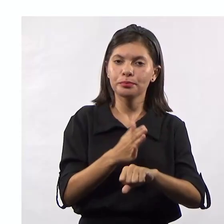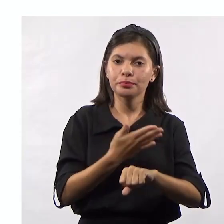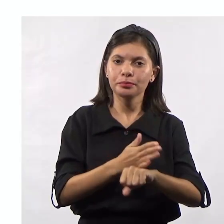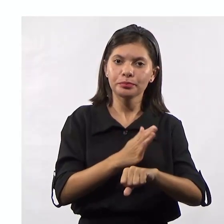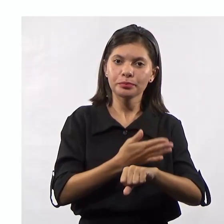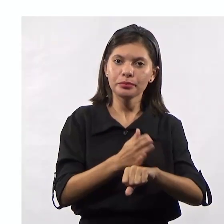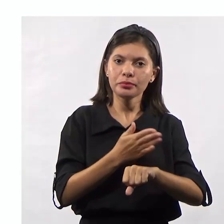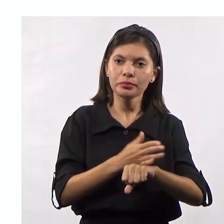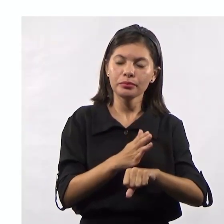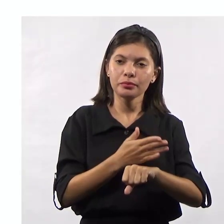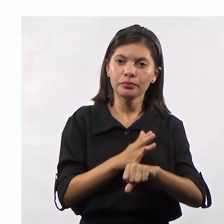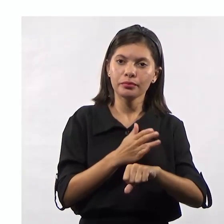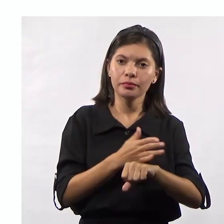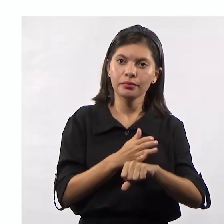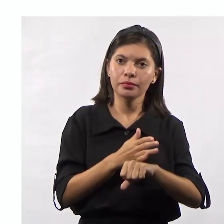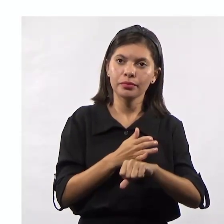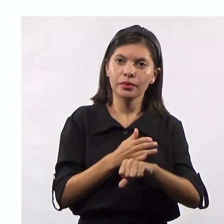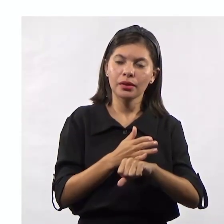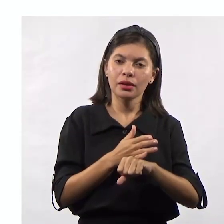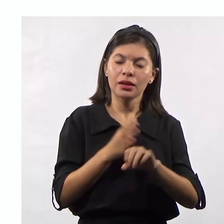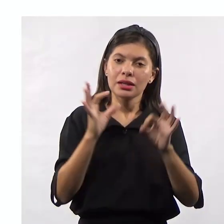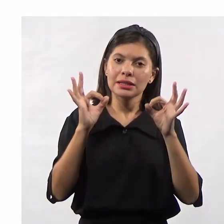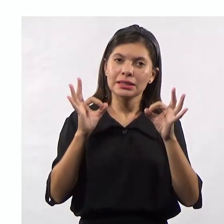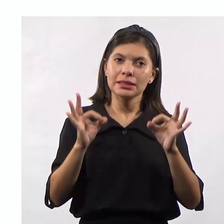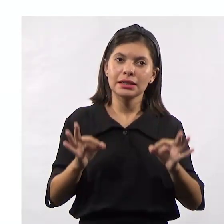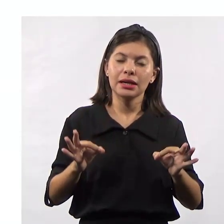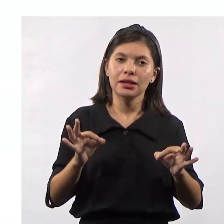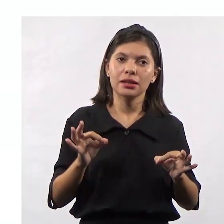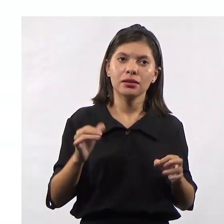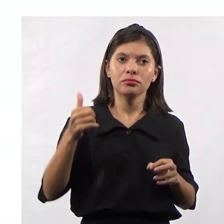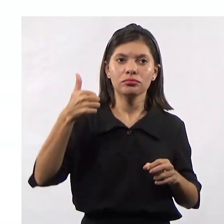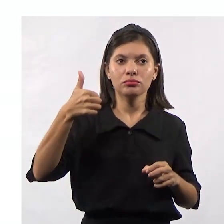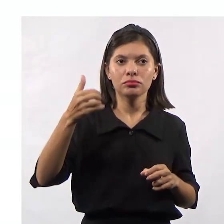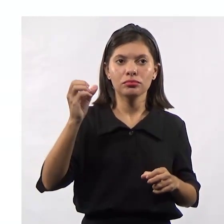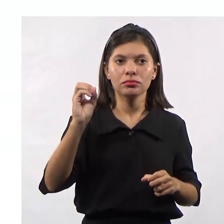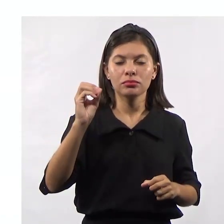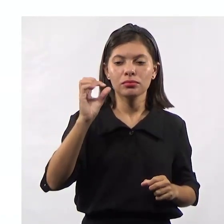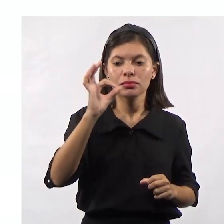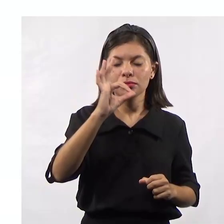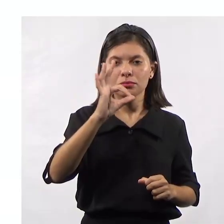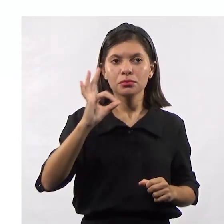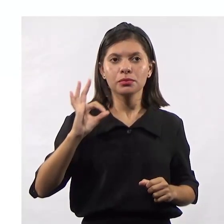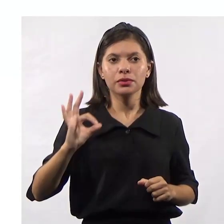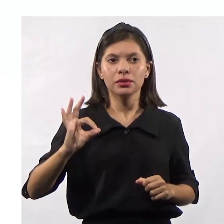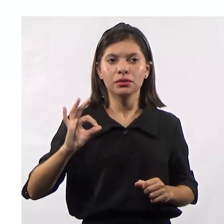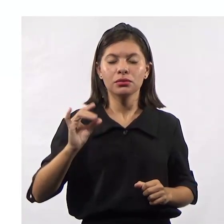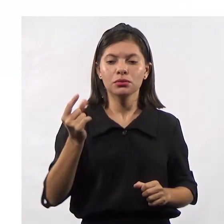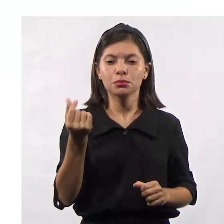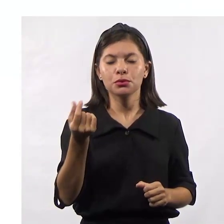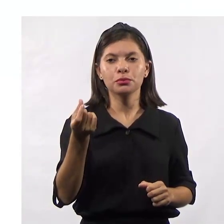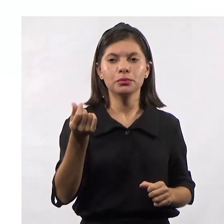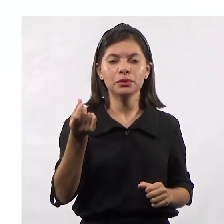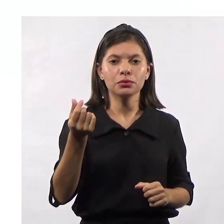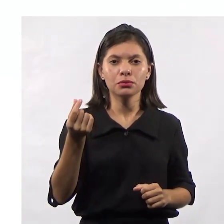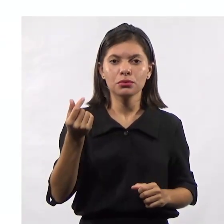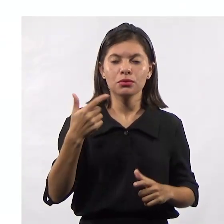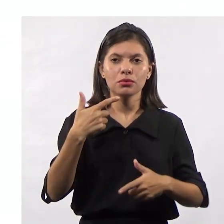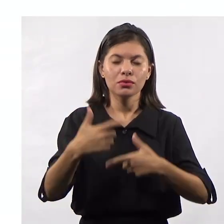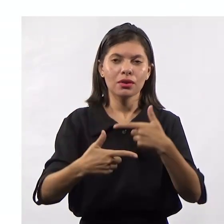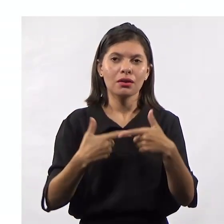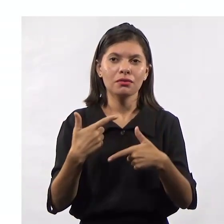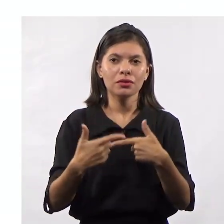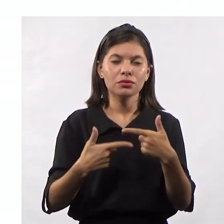uma preferência lícita de até 10% sobre o preço desses bens ou serviços